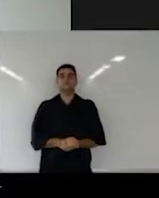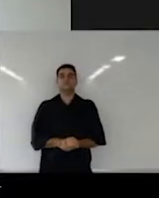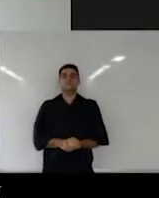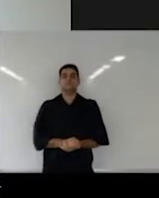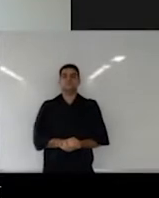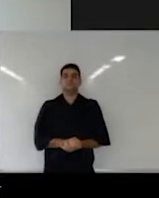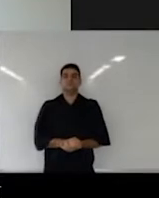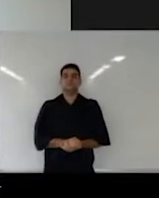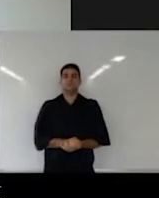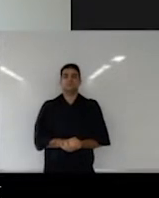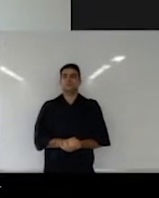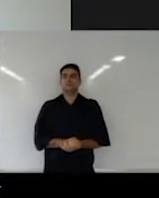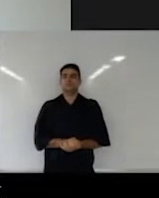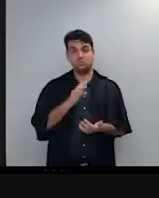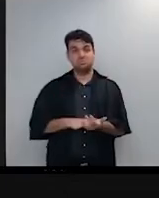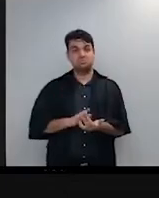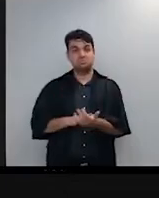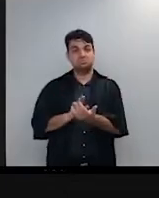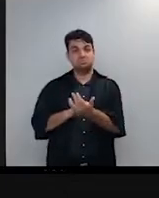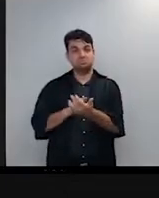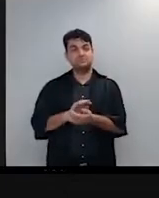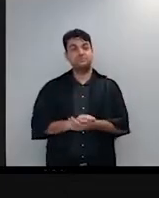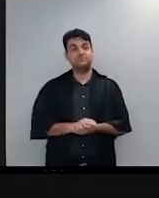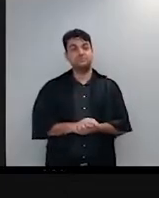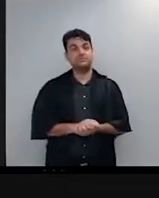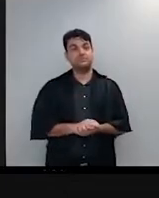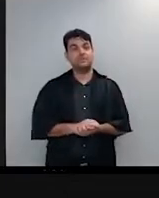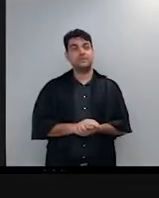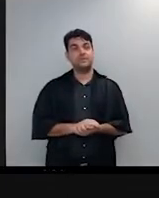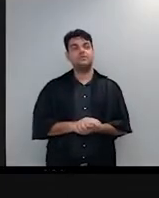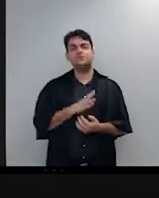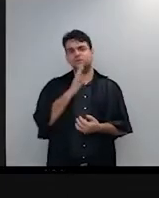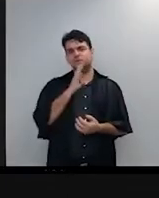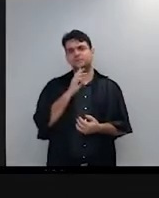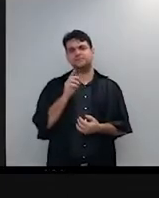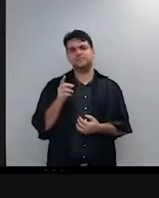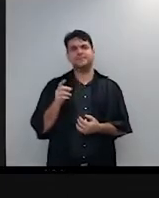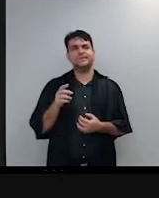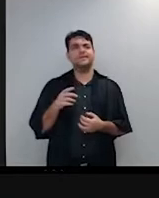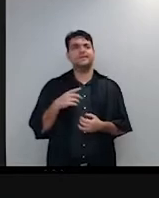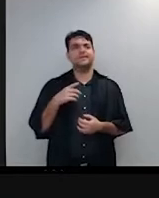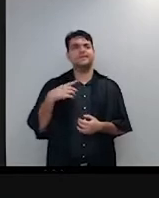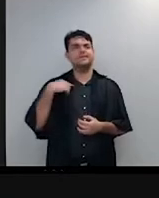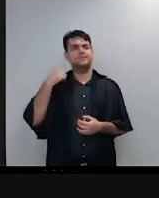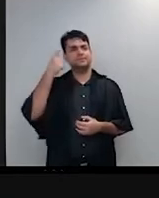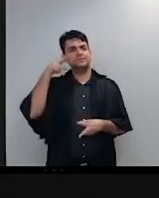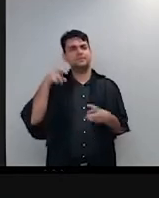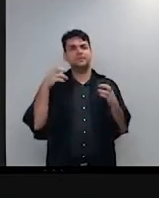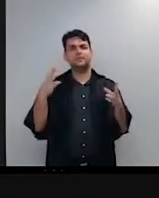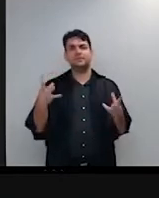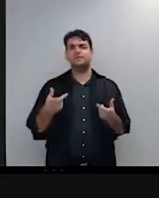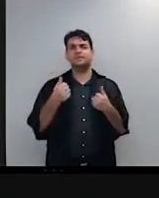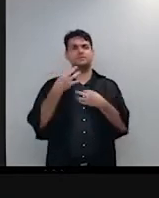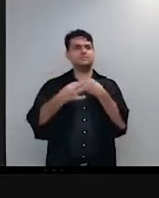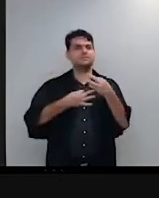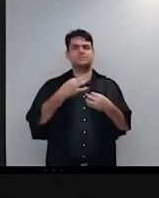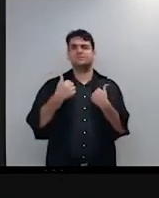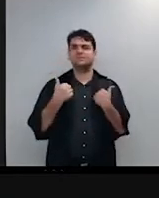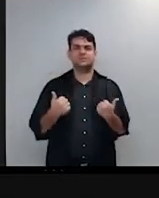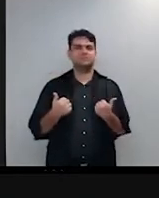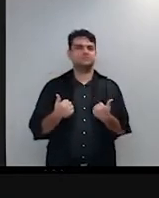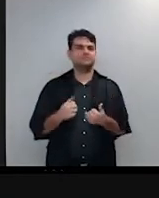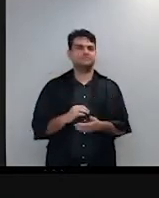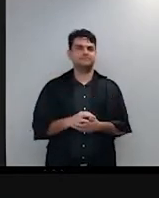e agravo em recurso especial durante o trabalho remota o tribunal realizou 86 sessões virtuais para o julgamento de